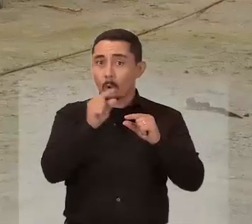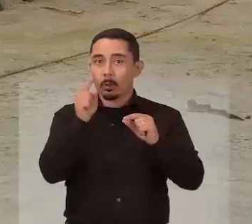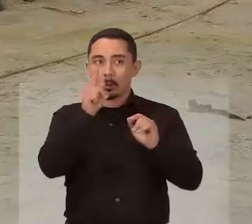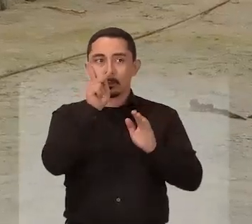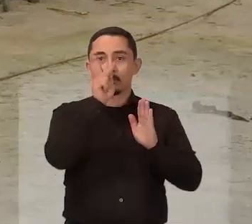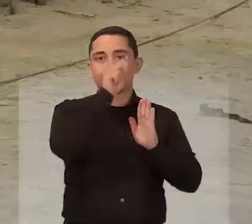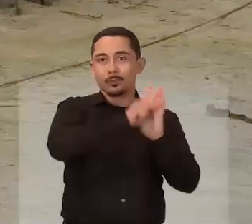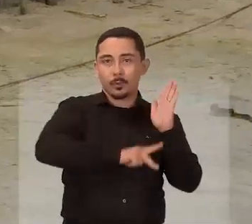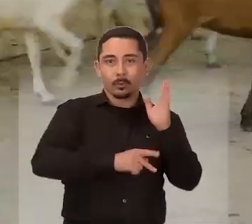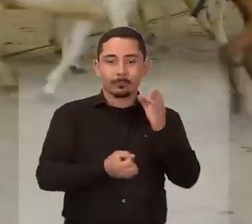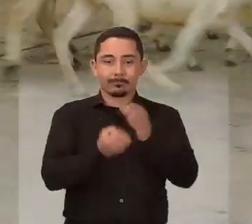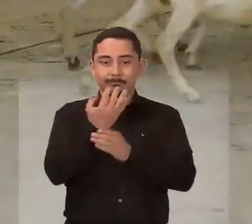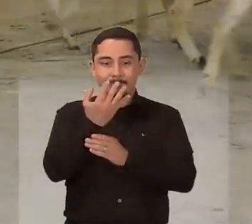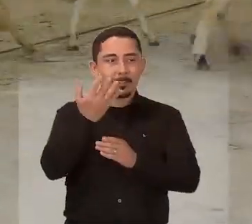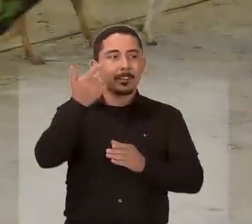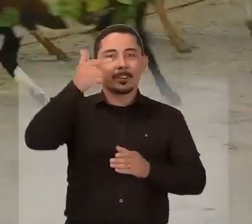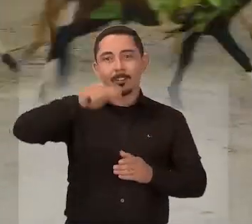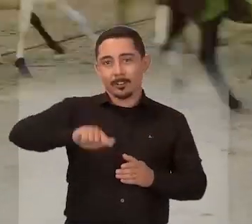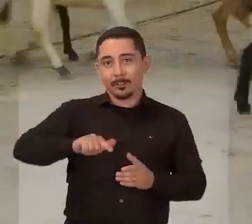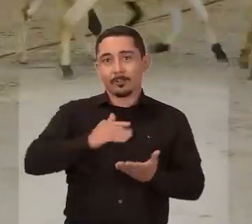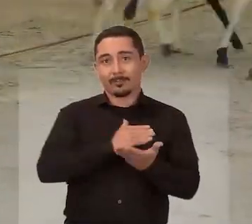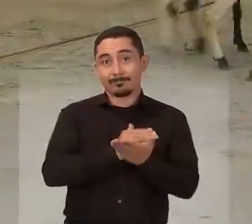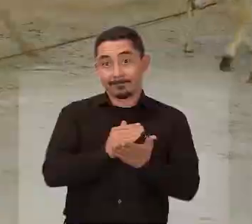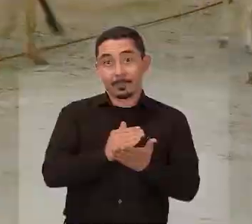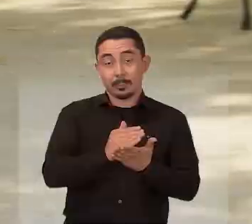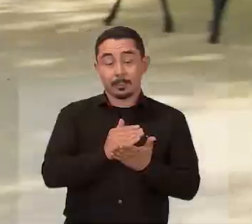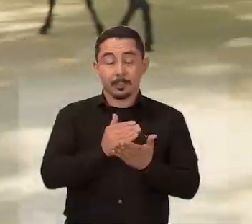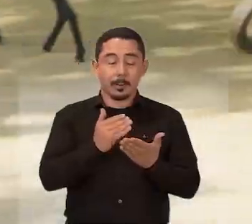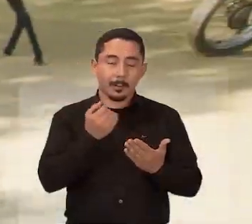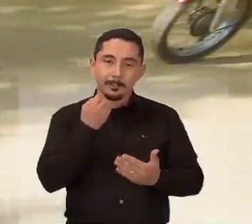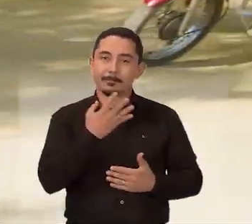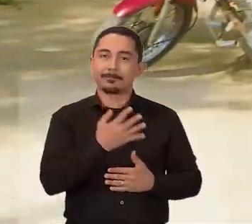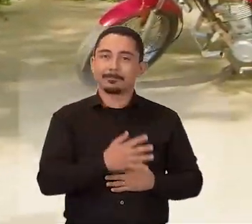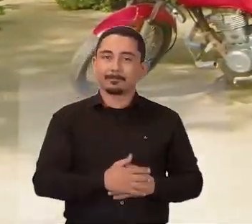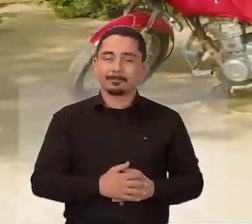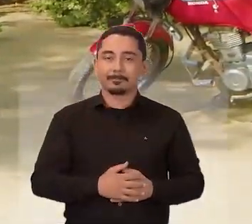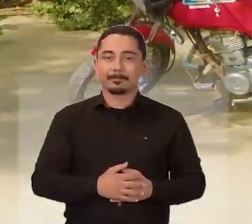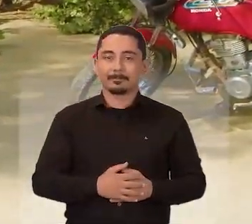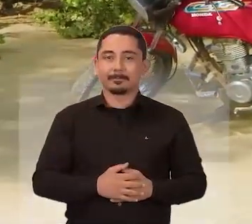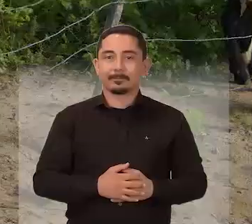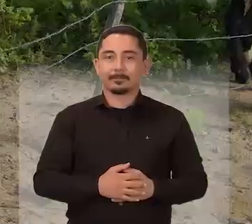Aos poucos, este projeto de recomeço vai ganhando forma.